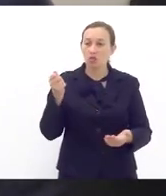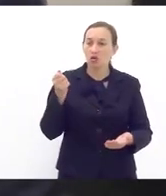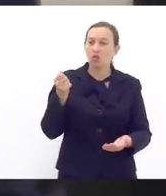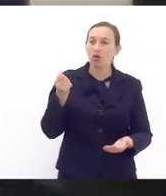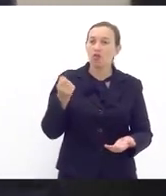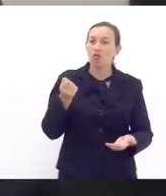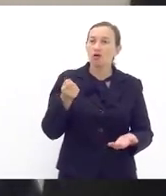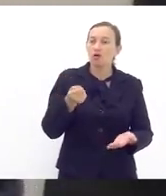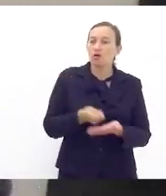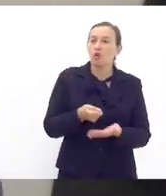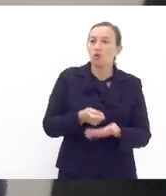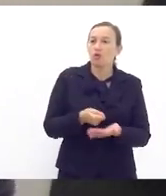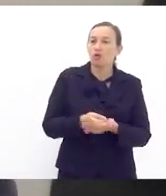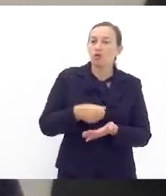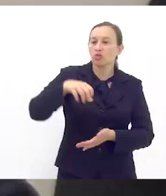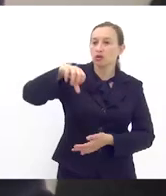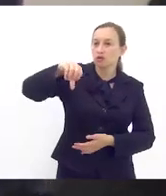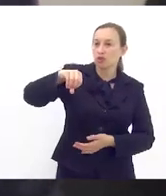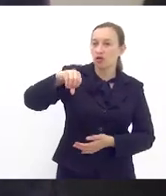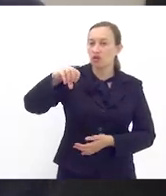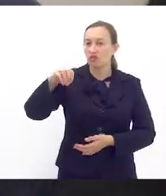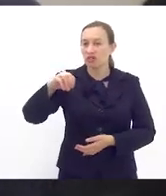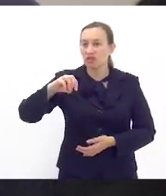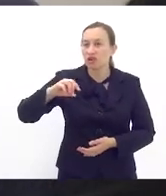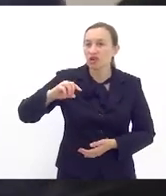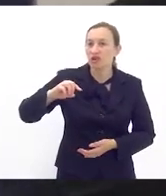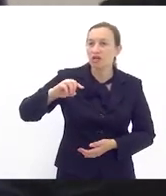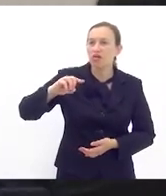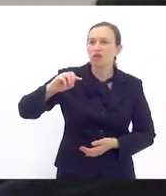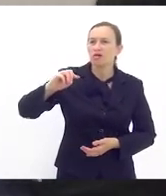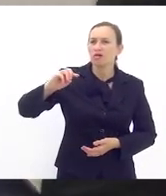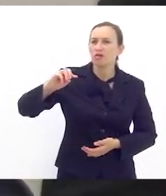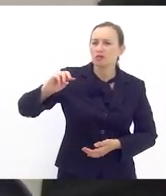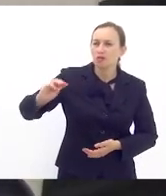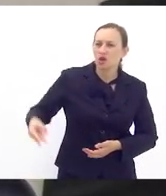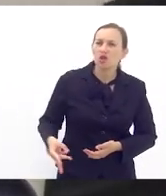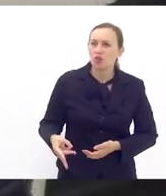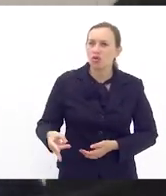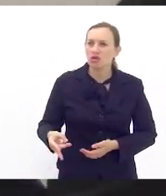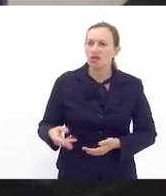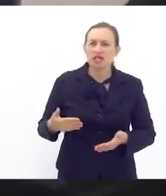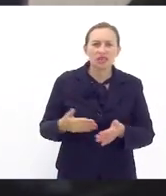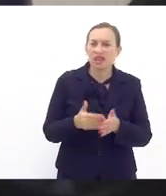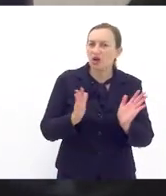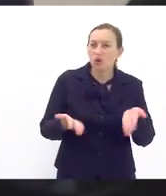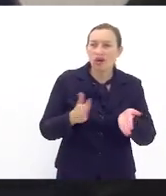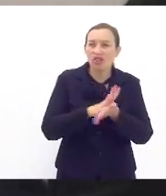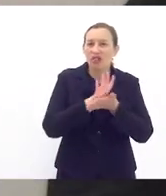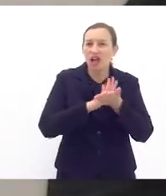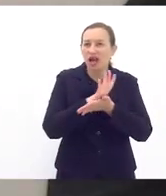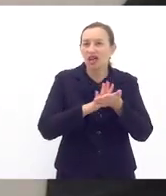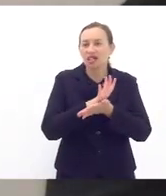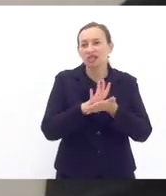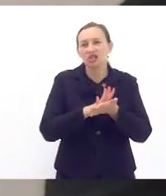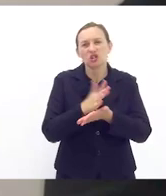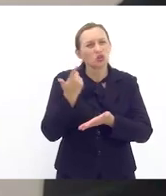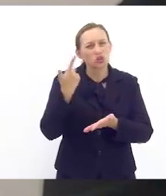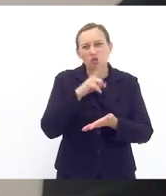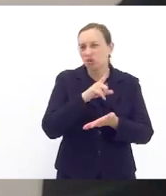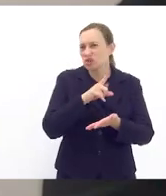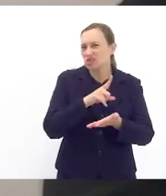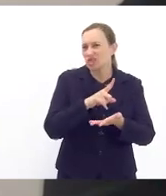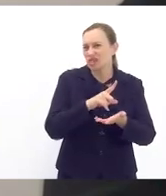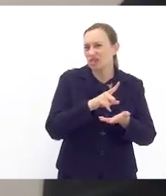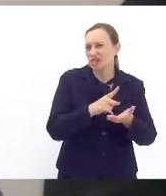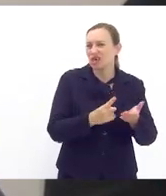a rede 96 quando foi contestado baixou para 400 mil e não ligou ainda então você não consegue gerar emprego